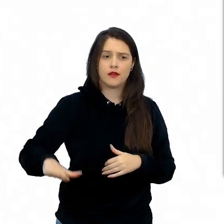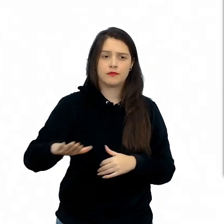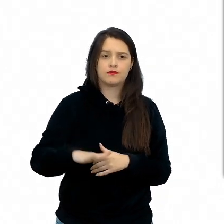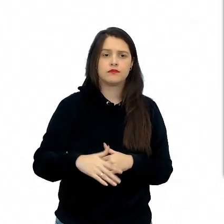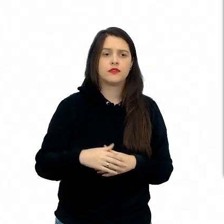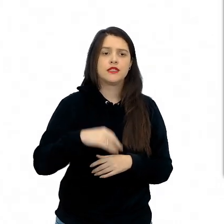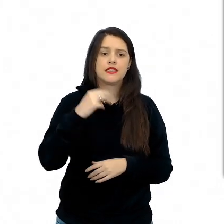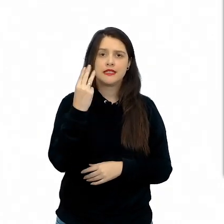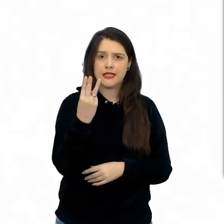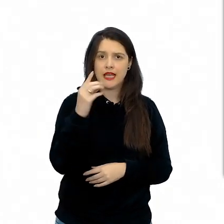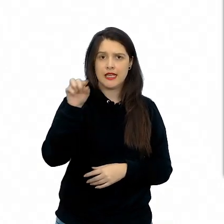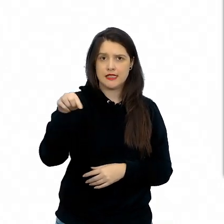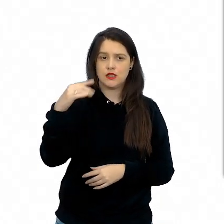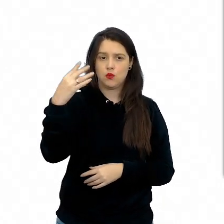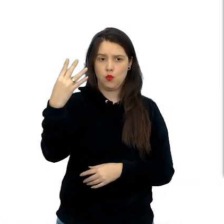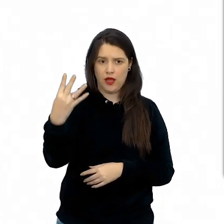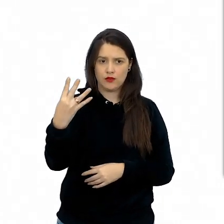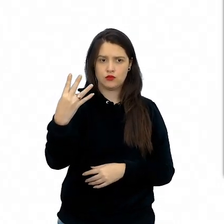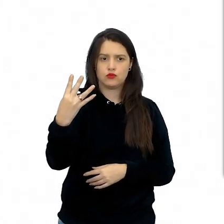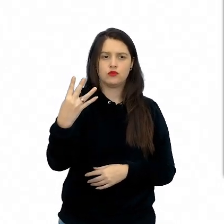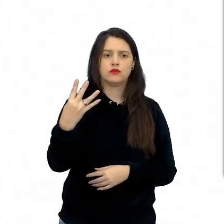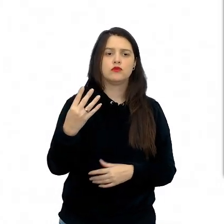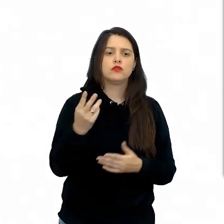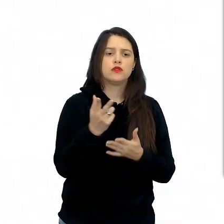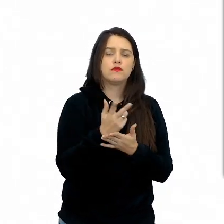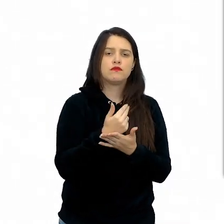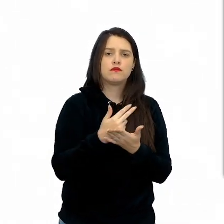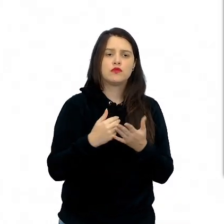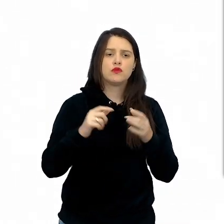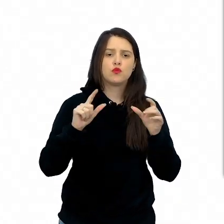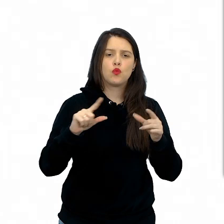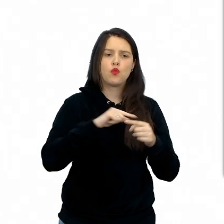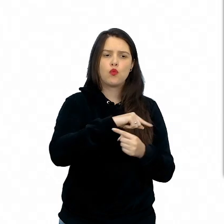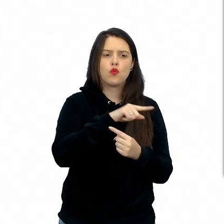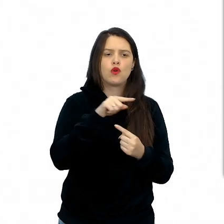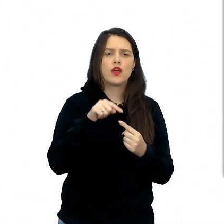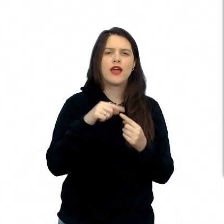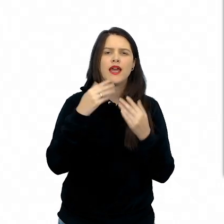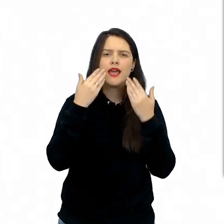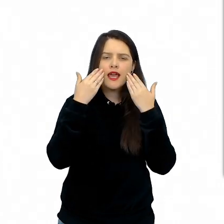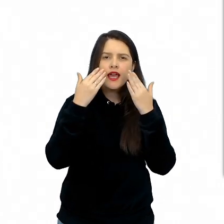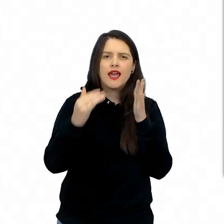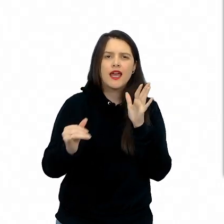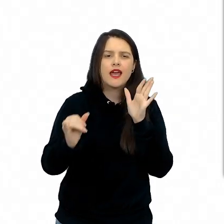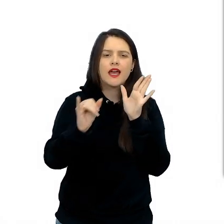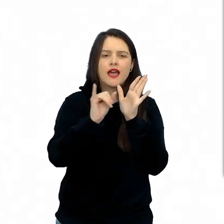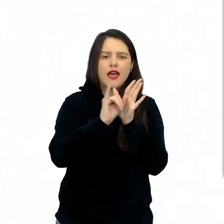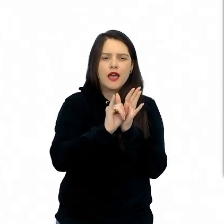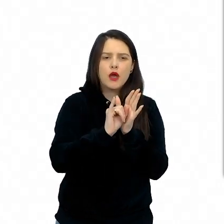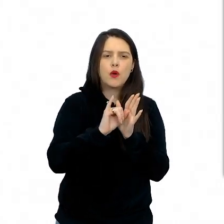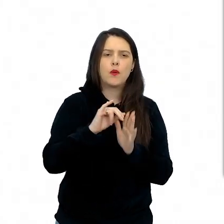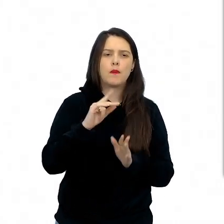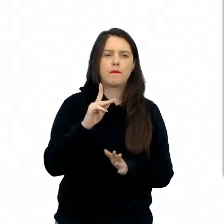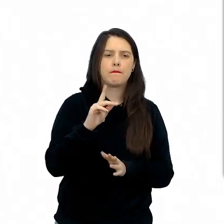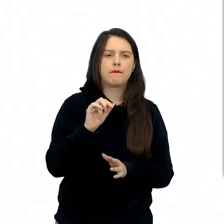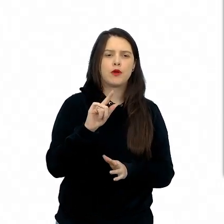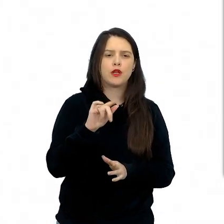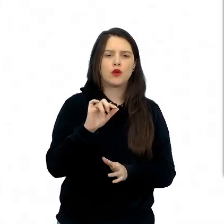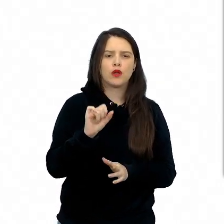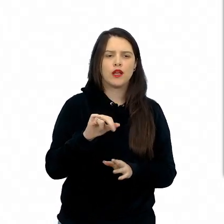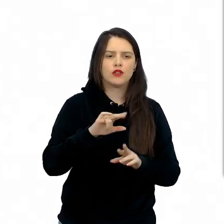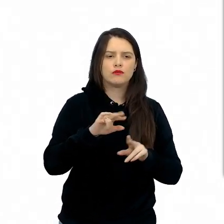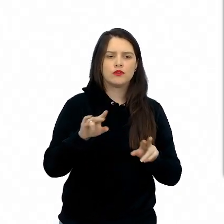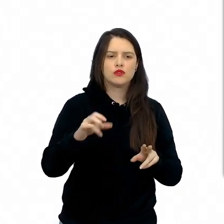Nas aulas 3 e 4, nós temos como objetivo identificar em malhas quadriculadas figuras poligonais